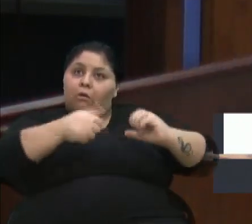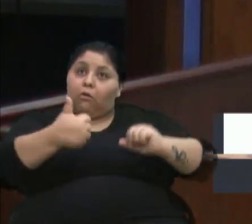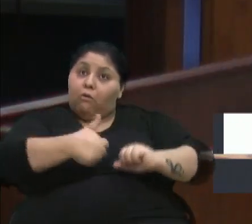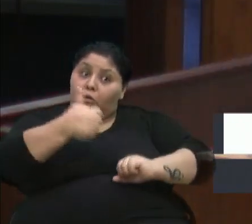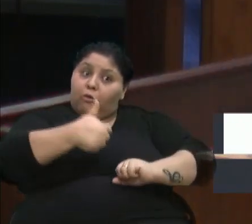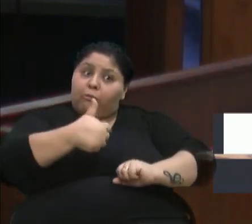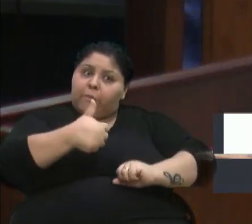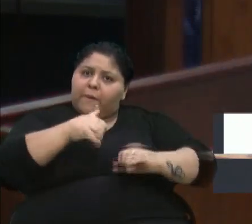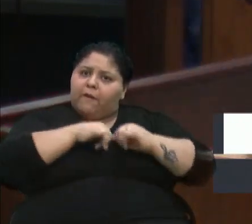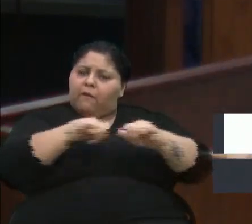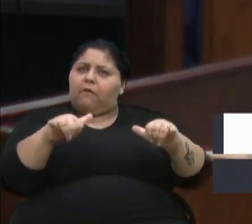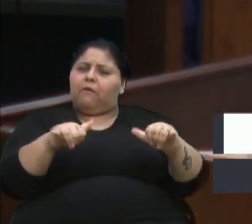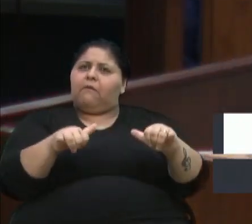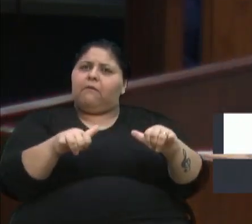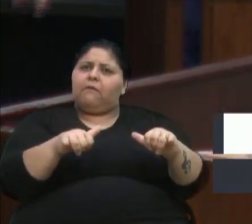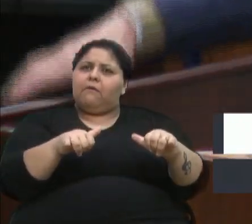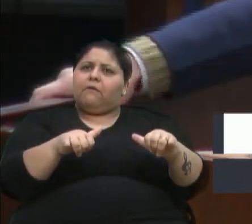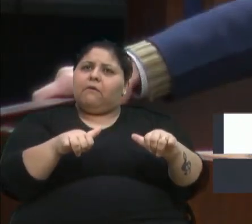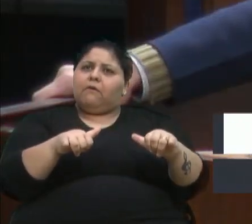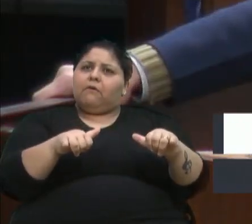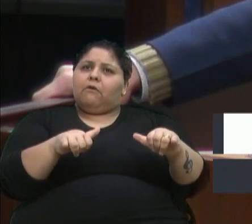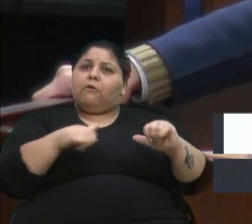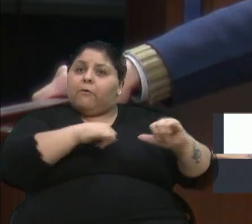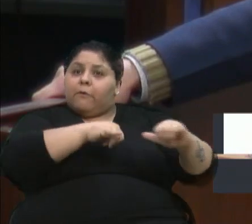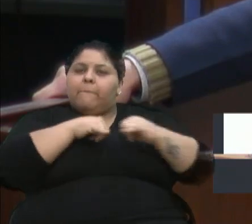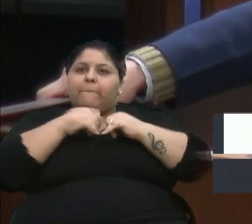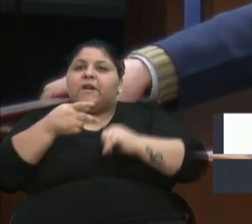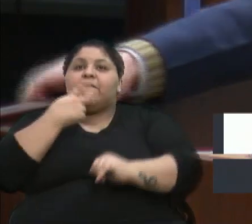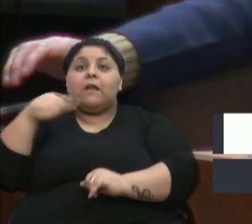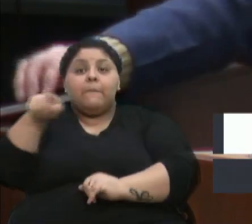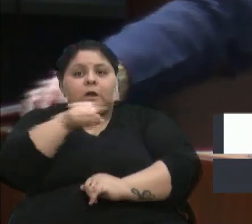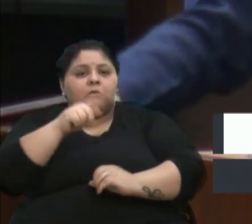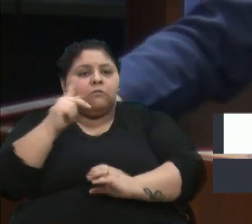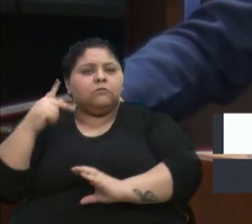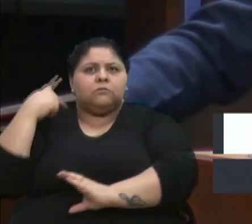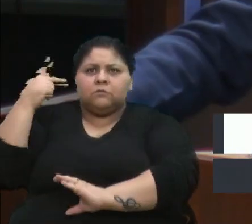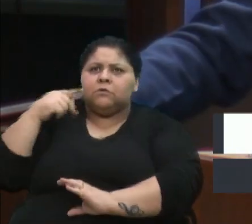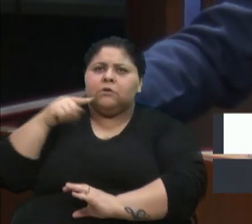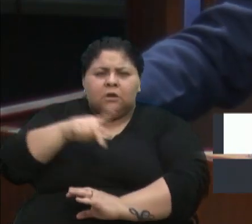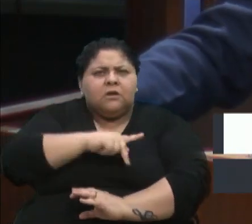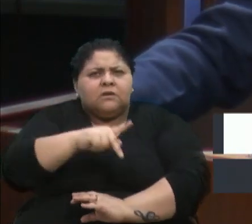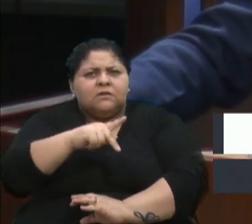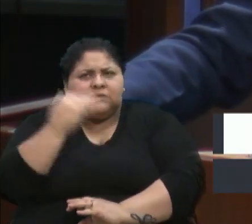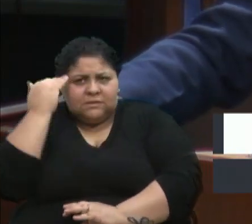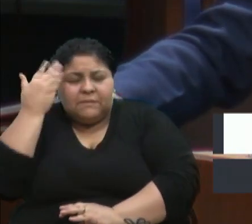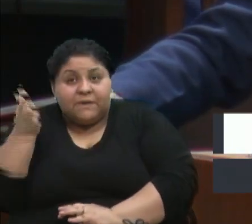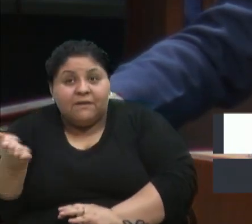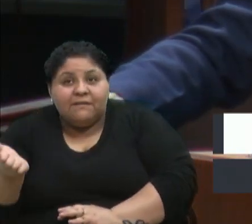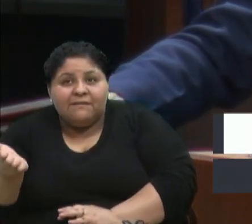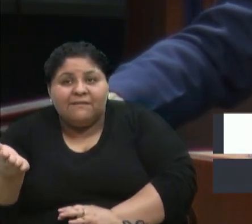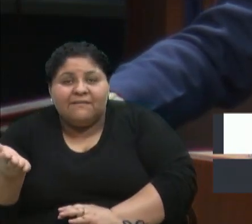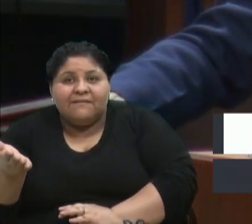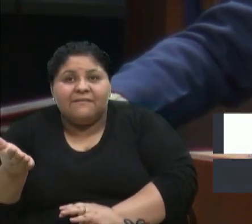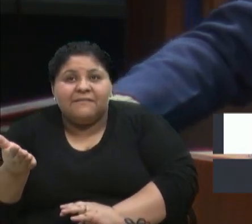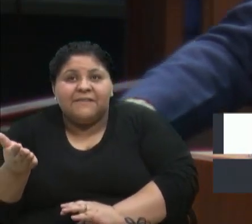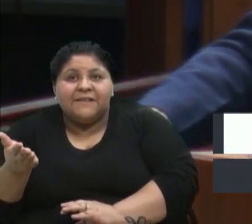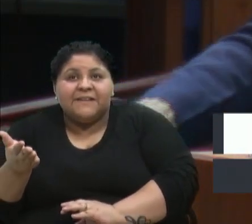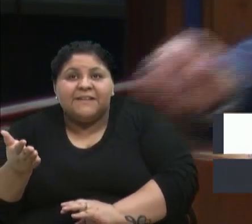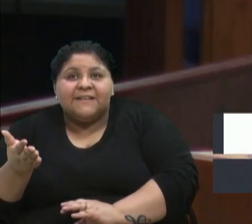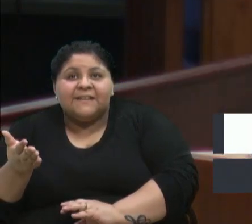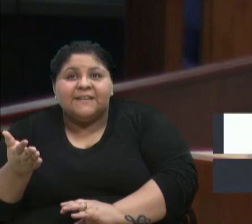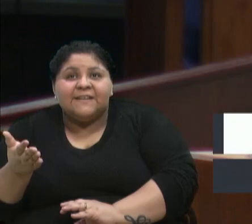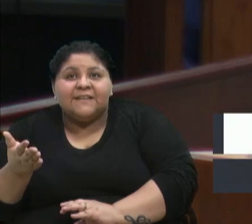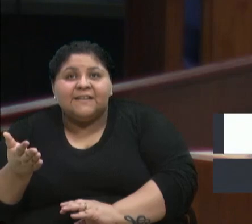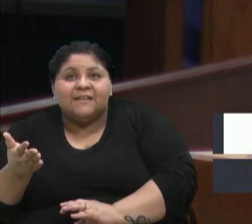ser comunicado para divulgar para nós, vereadores. O presidente tinha conhecimento, presidente?